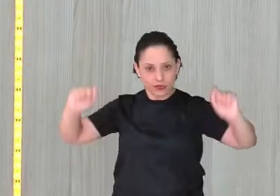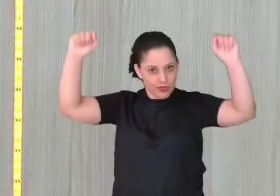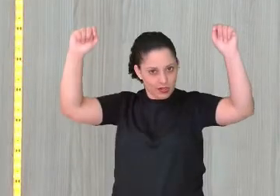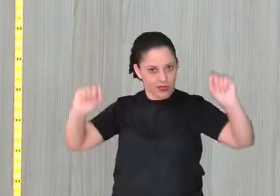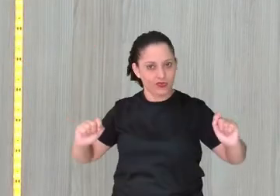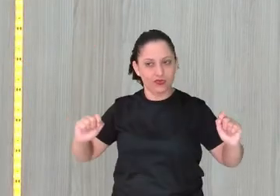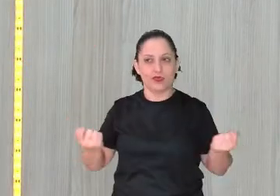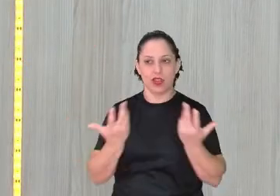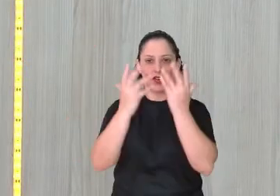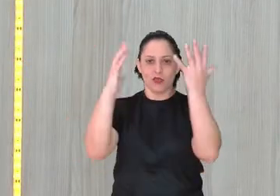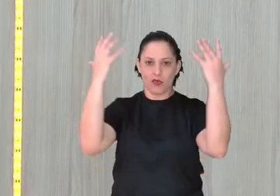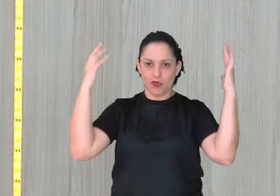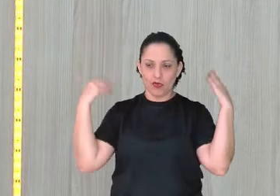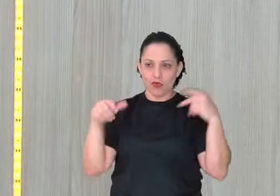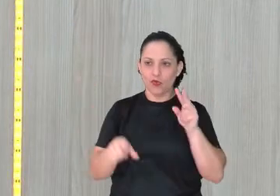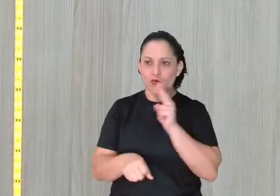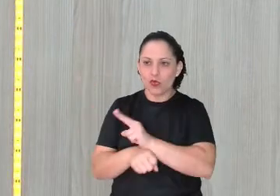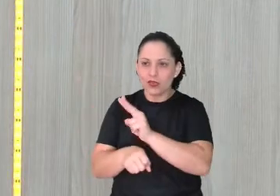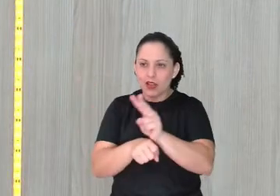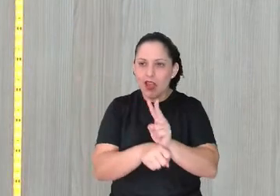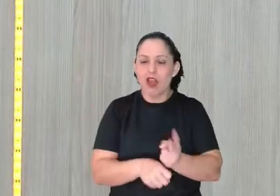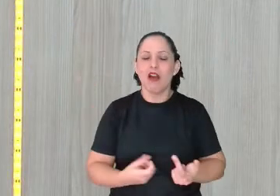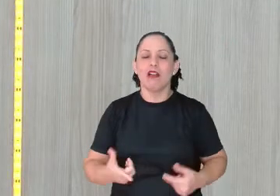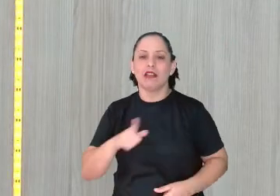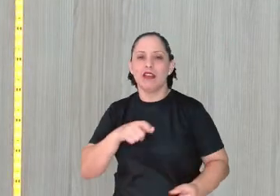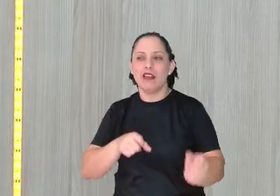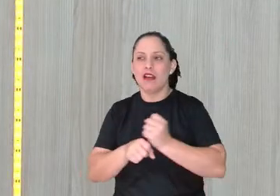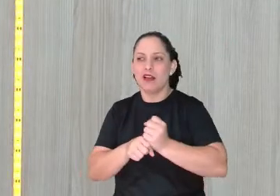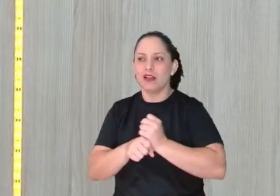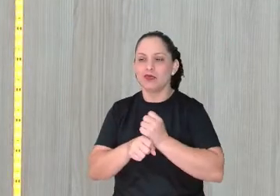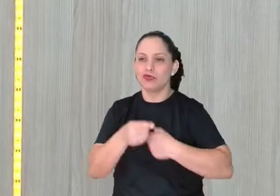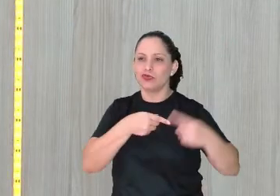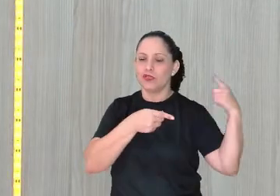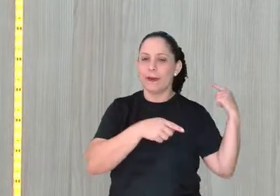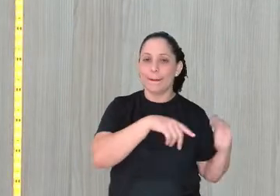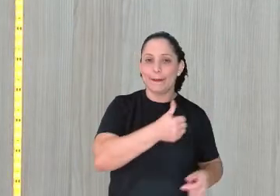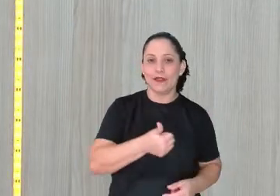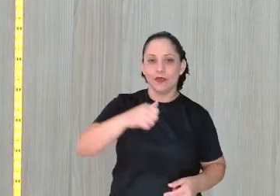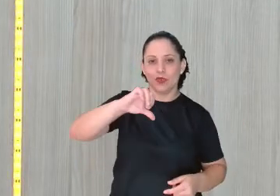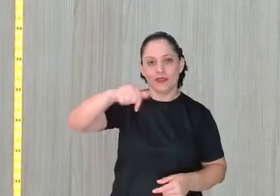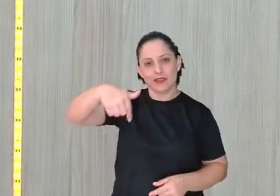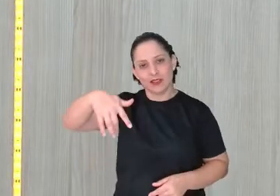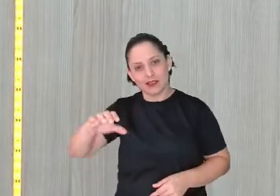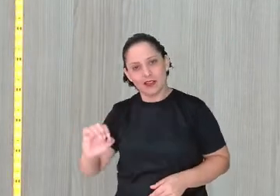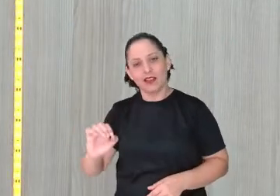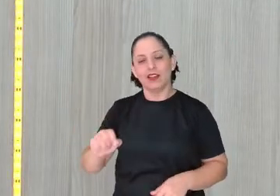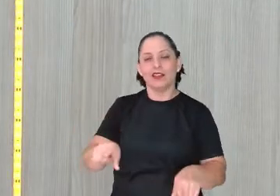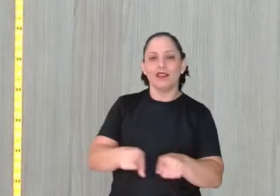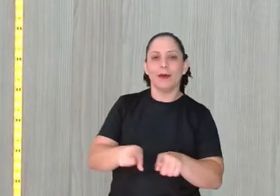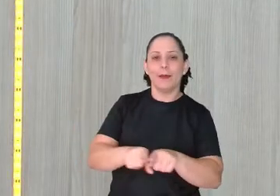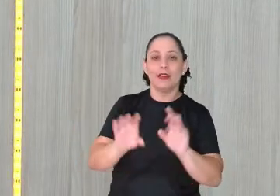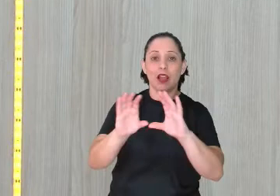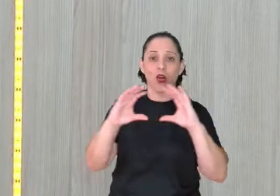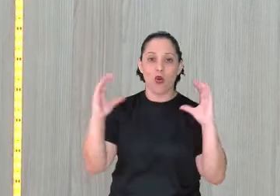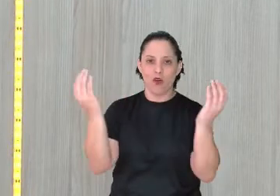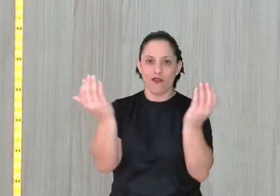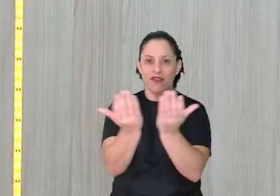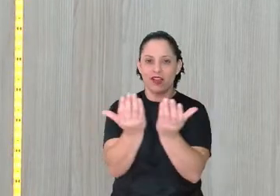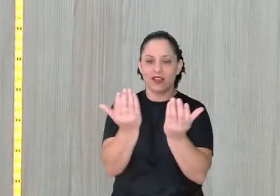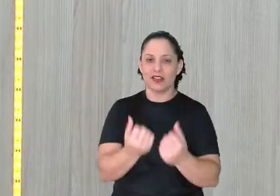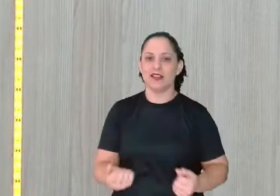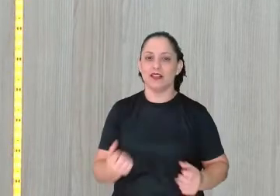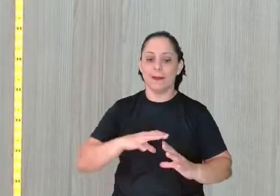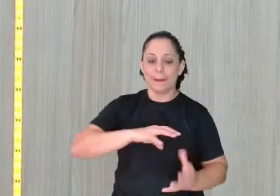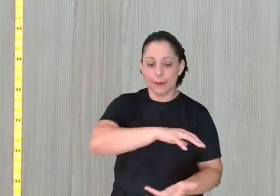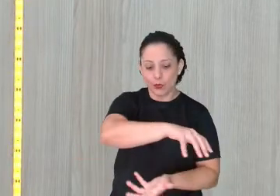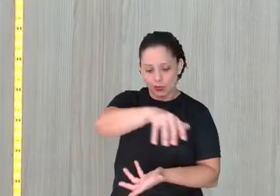desde a década de 60, 70 ali, o movimento hippie, né? As conferências